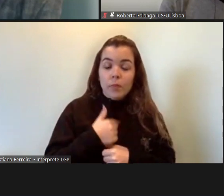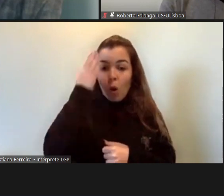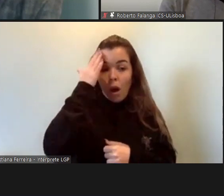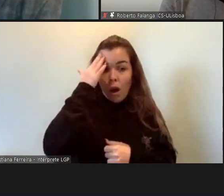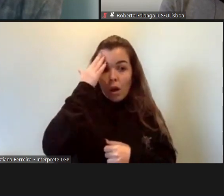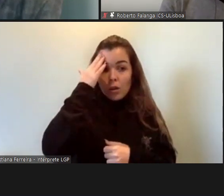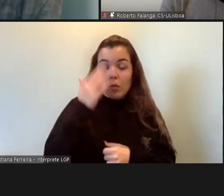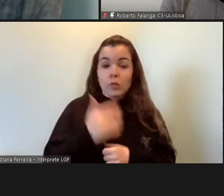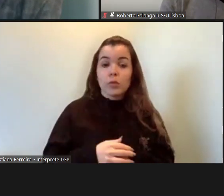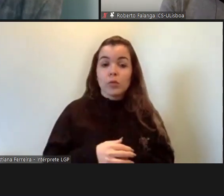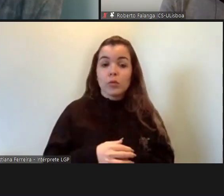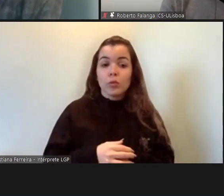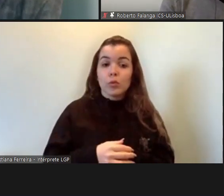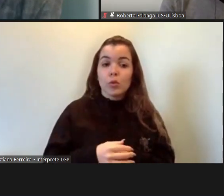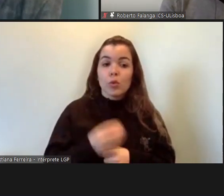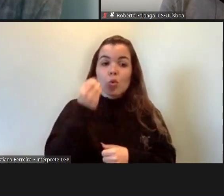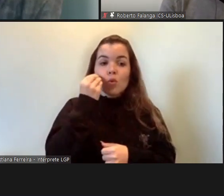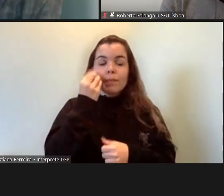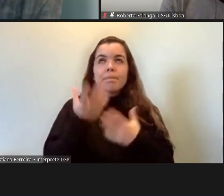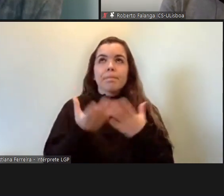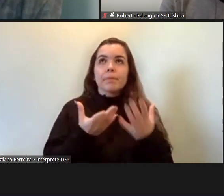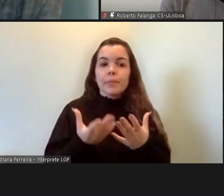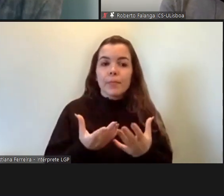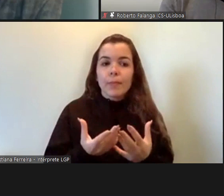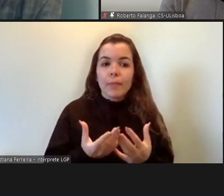não ser, digamos, pode ser